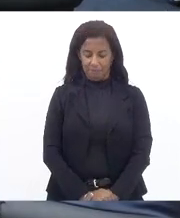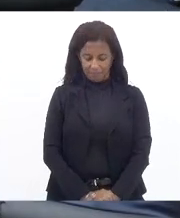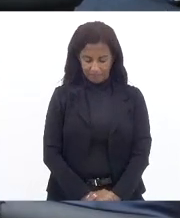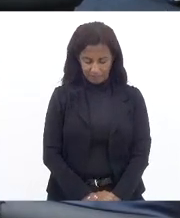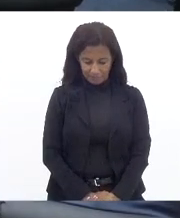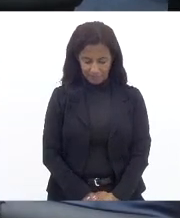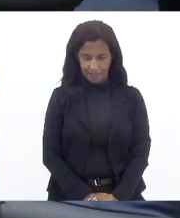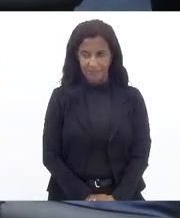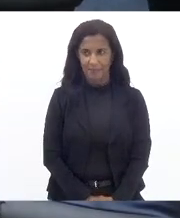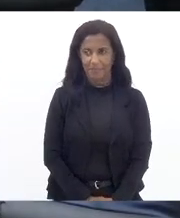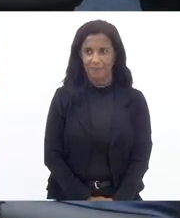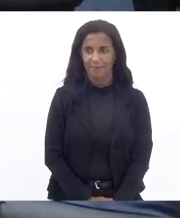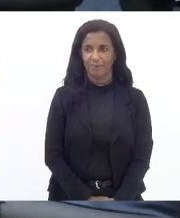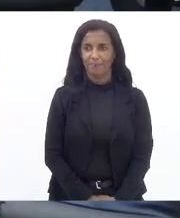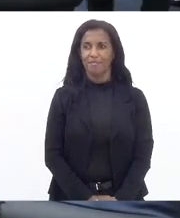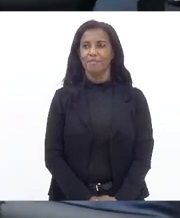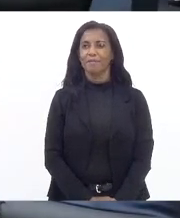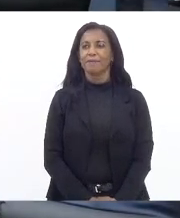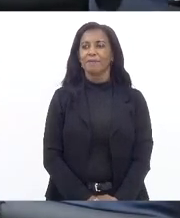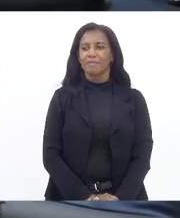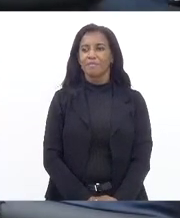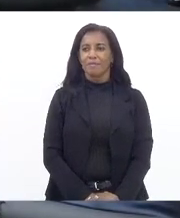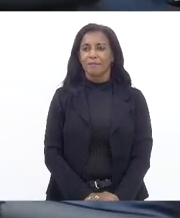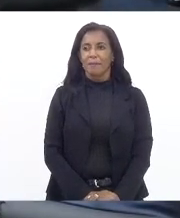Deputado Luiz Paulo.